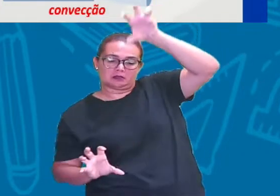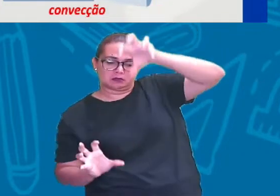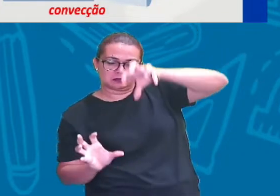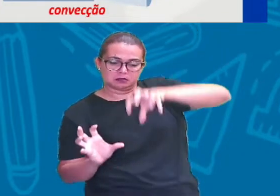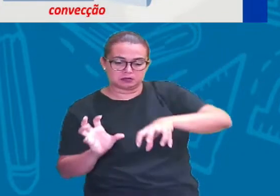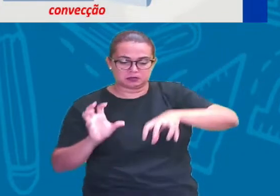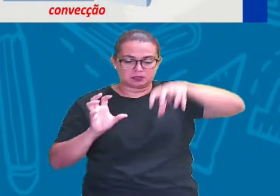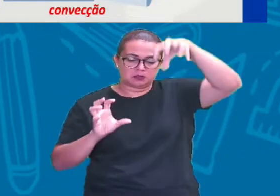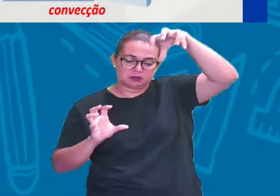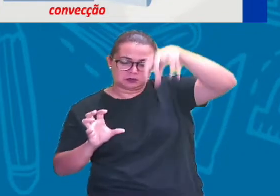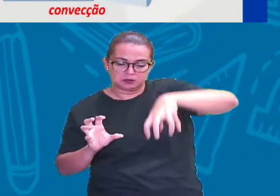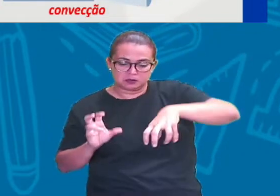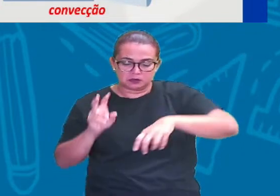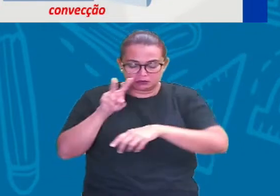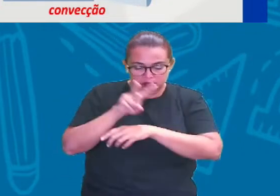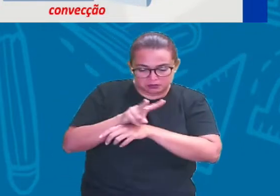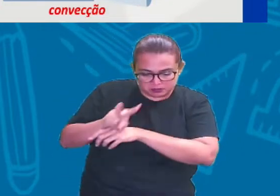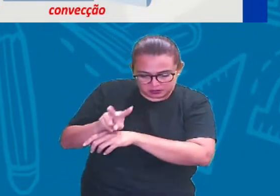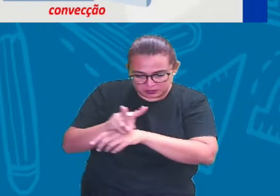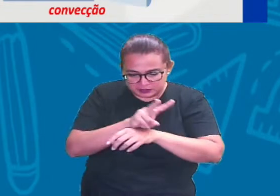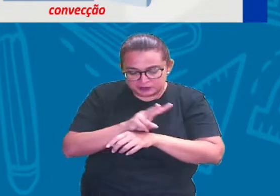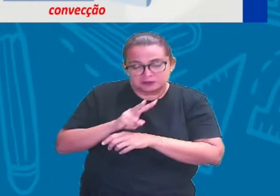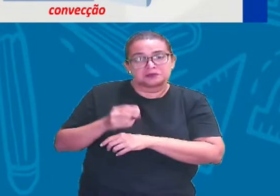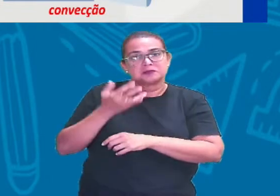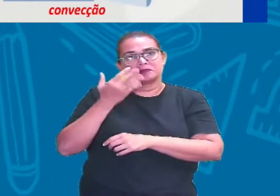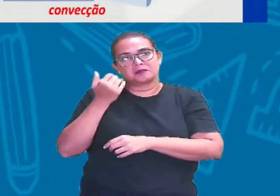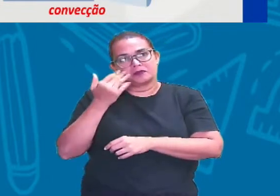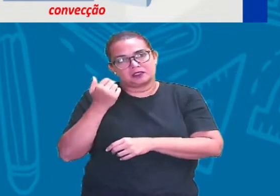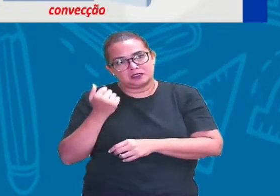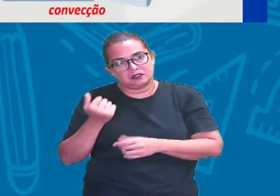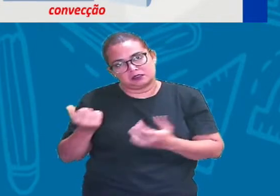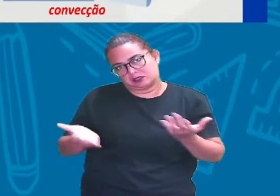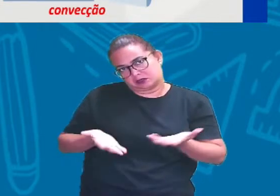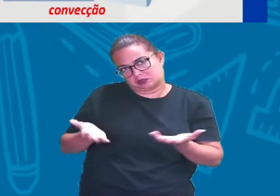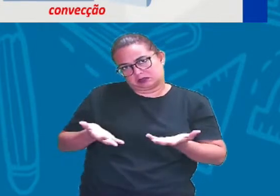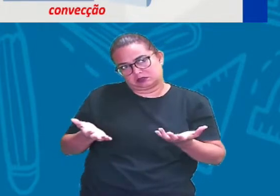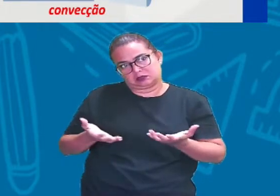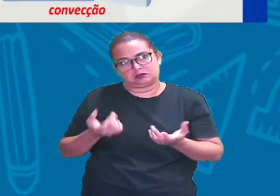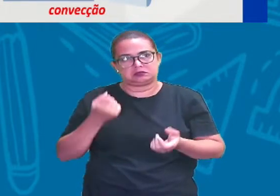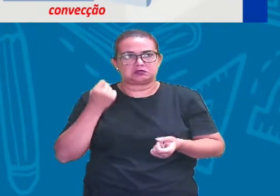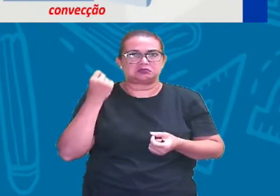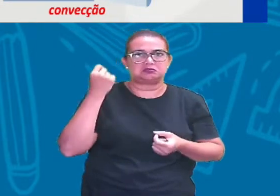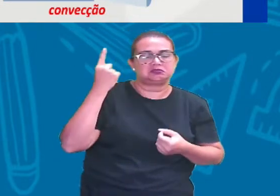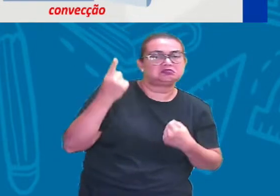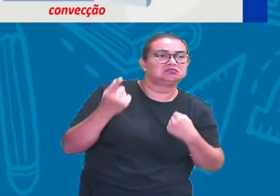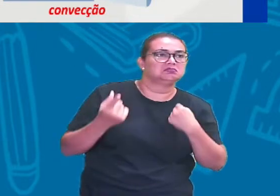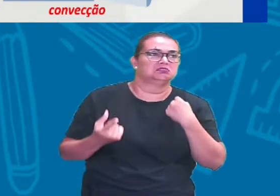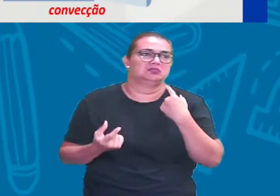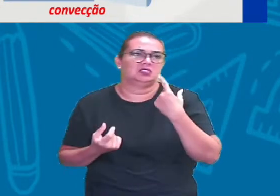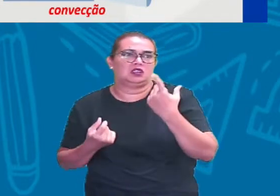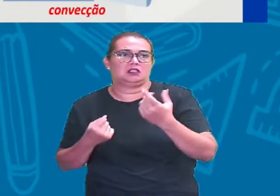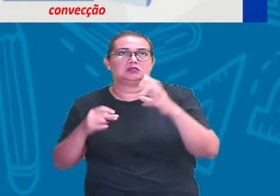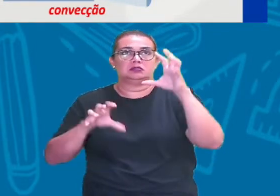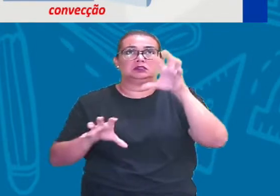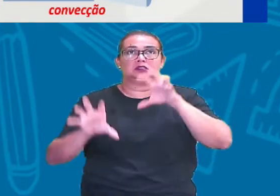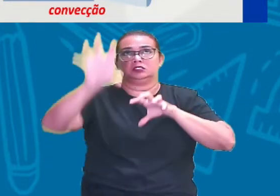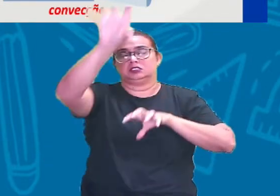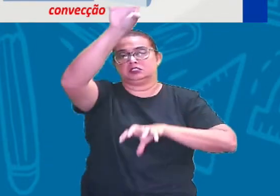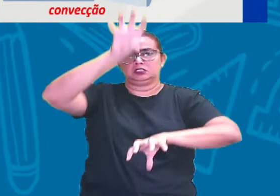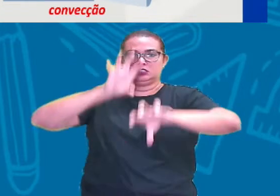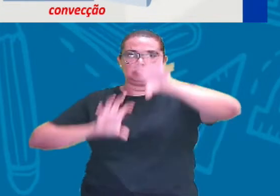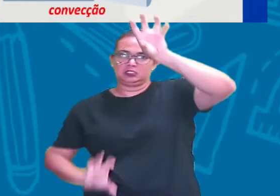embaixo. Existem modelos, claro, hoje bem mais sofisticados, né, que o congelador é na